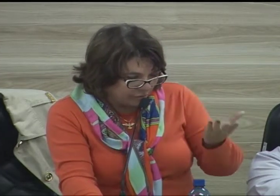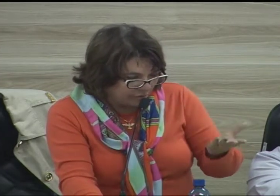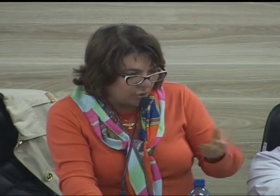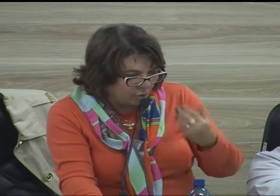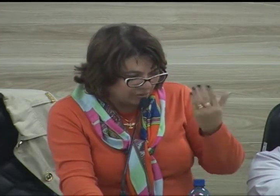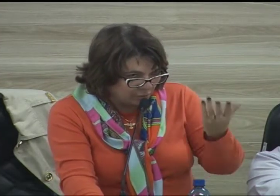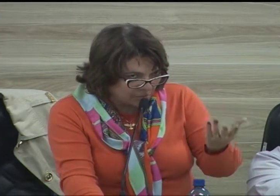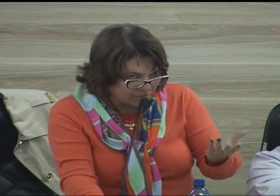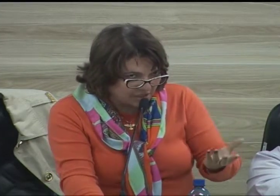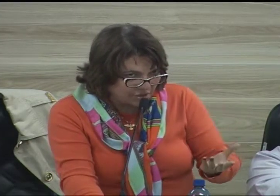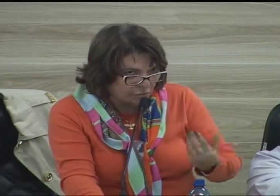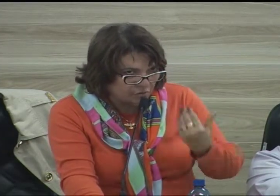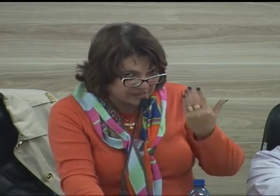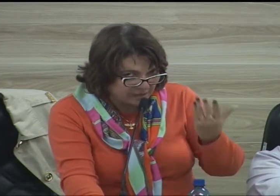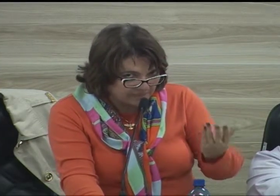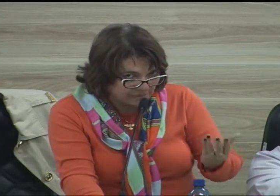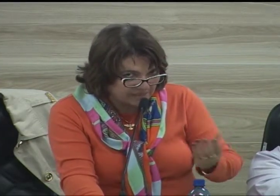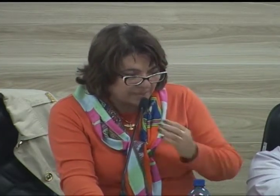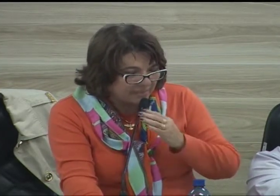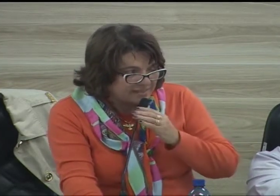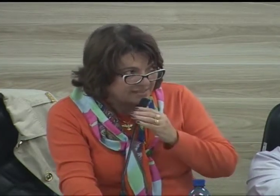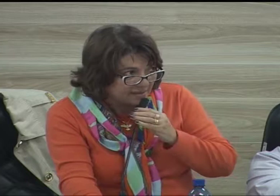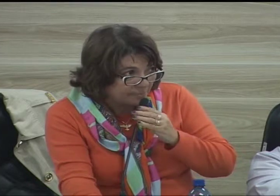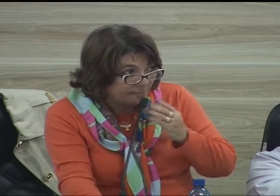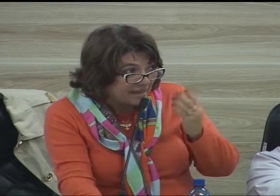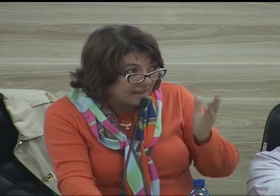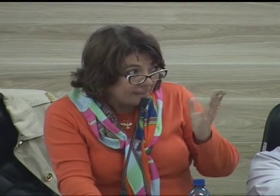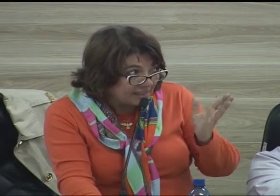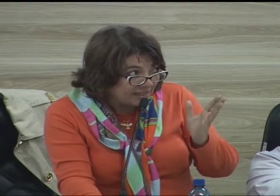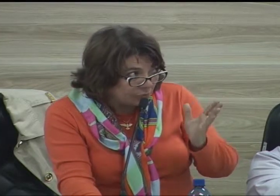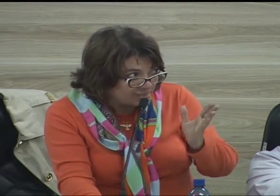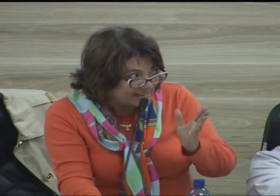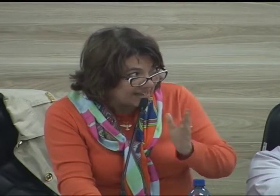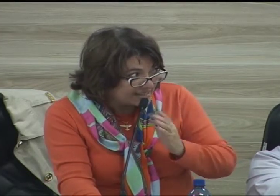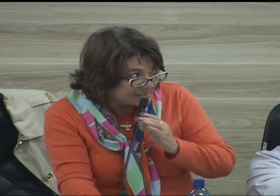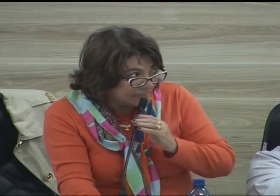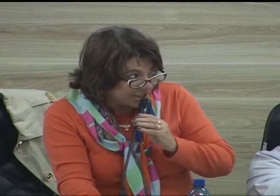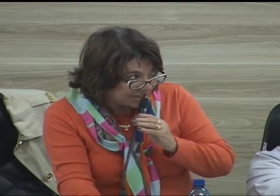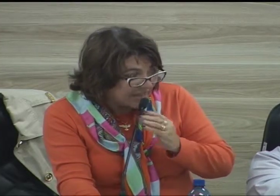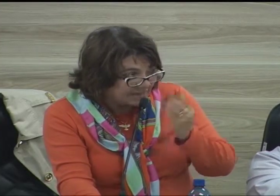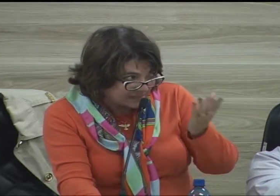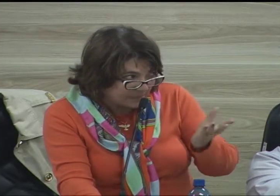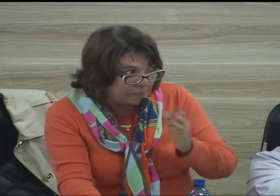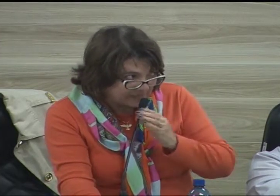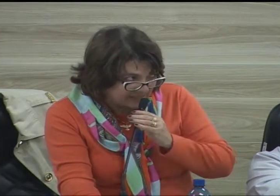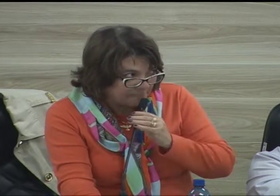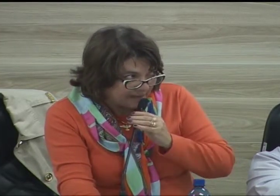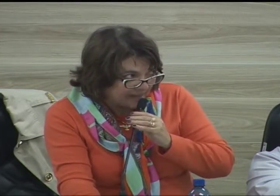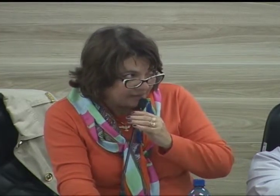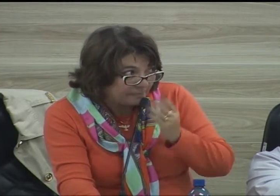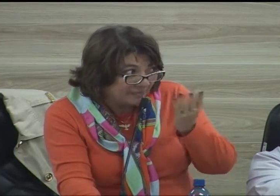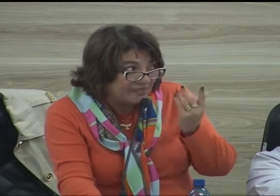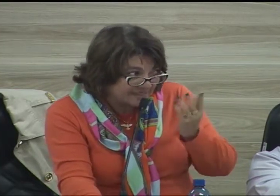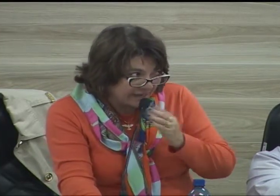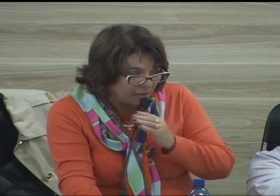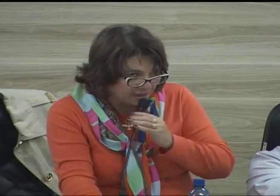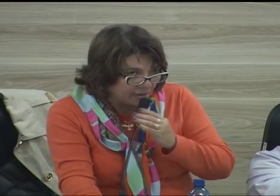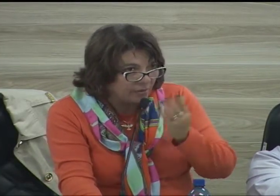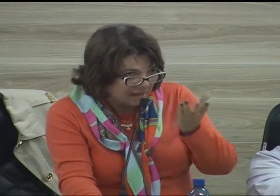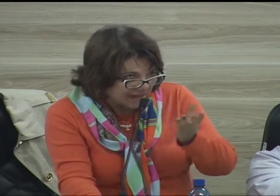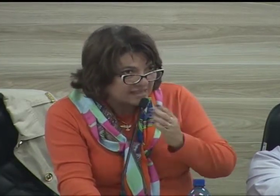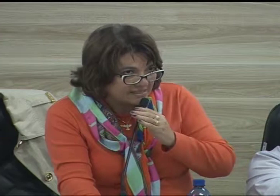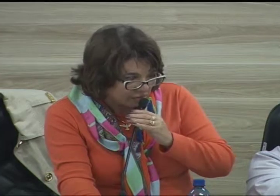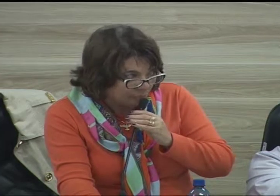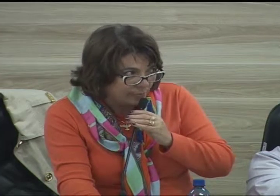que eu me coloco, não que eu seja do conselho, mas eu sempre participo, pedindo salas emprestadas para participar, para fazer